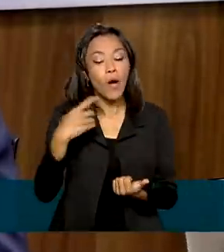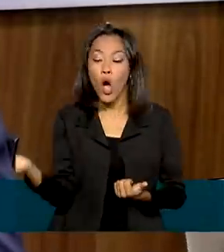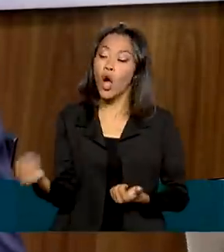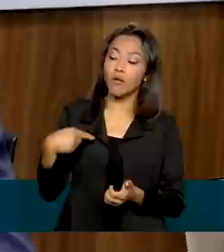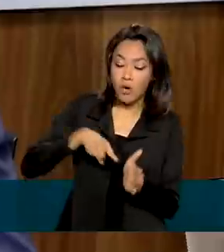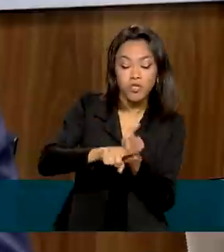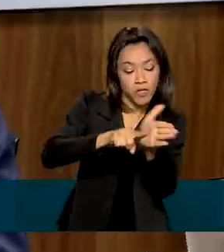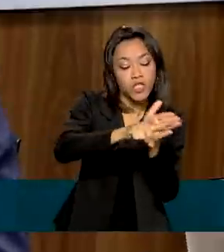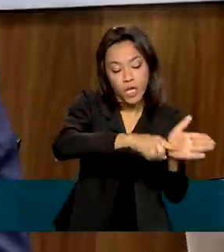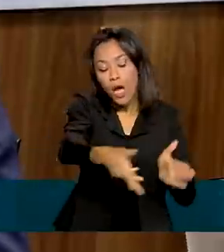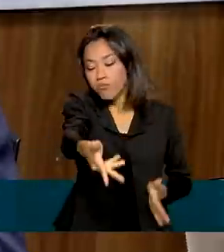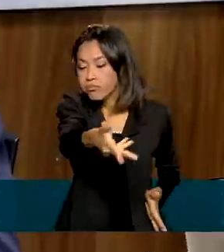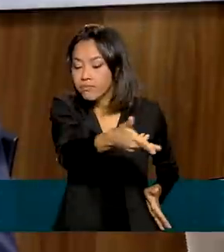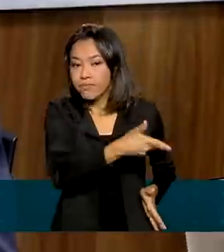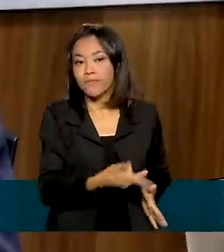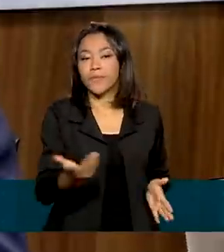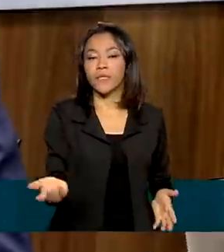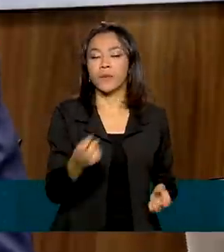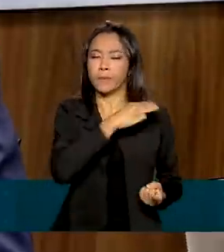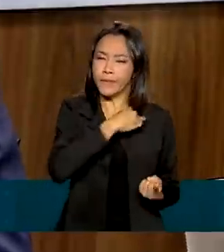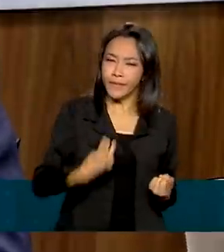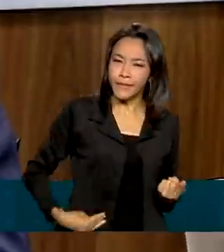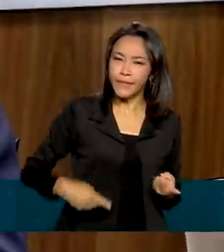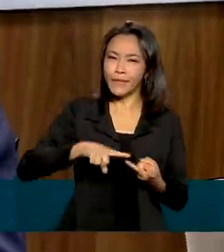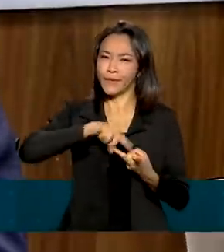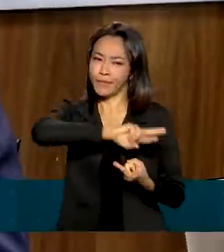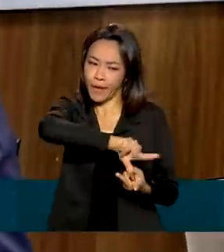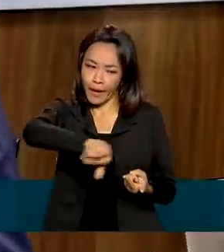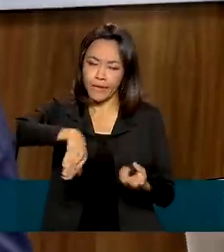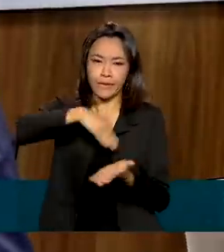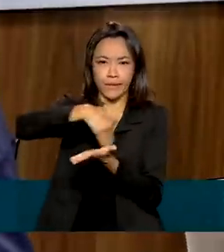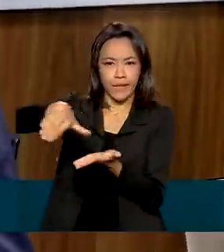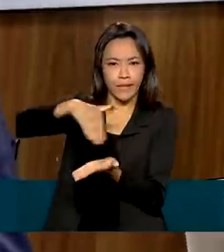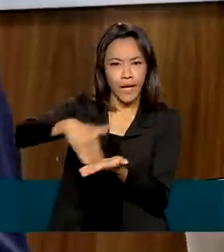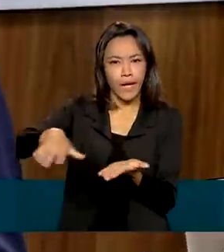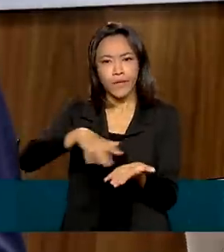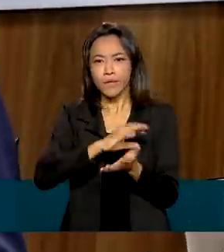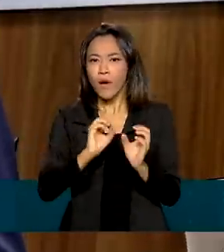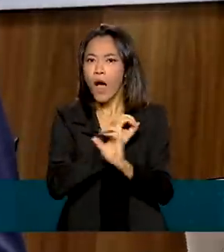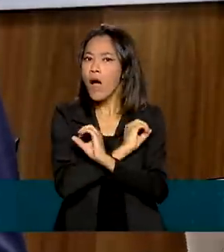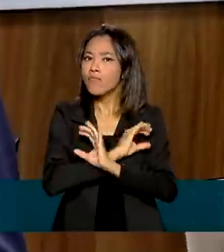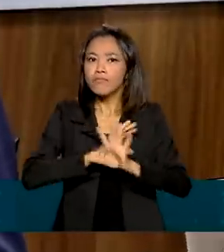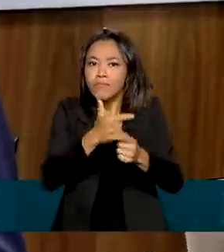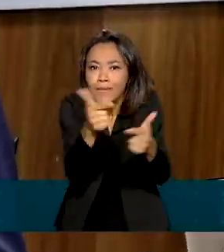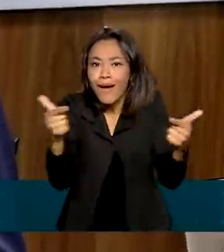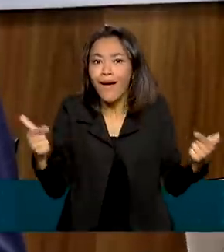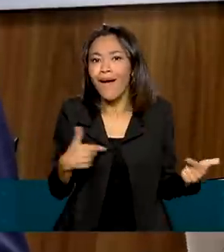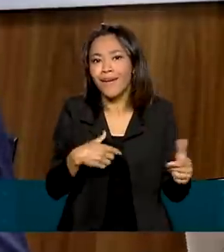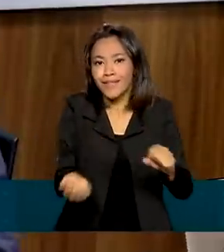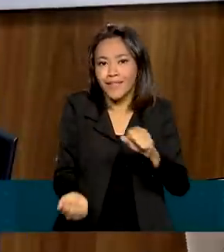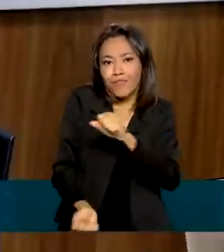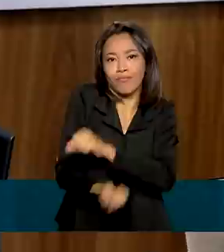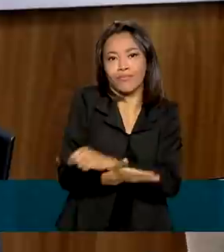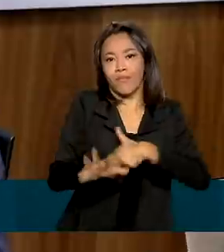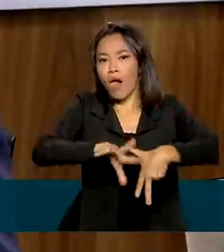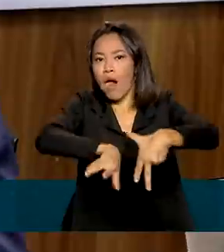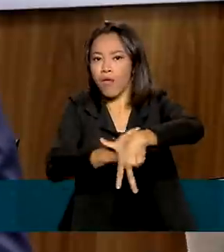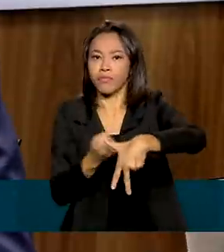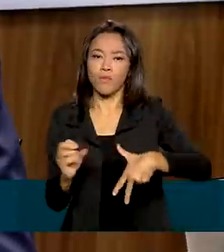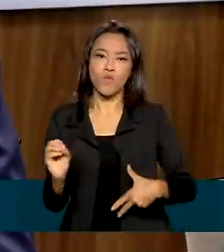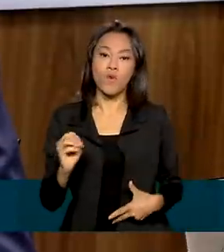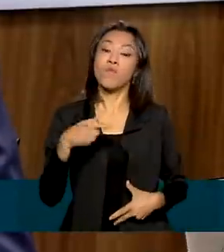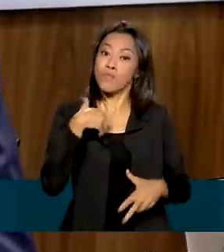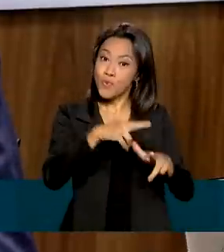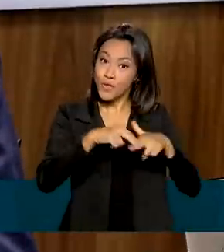escolha de ministros secretários e servidores trabalhe conosco e isso deixou de existir e isso ajuda Inclusive a nossa entrada